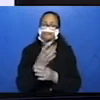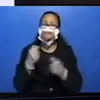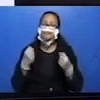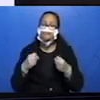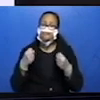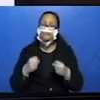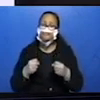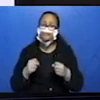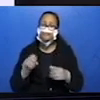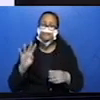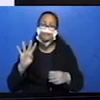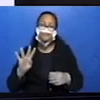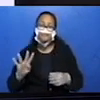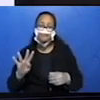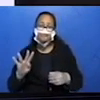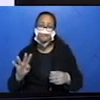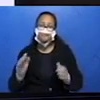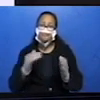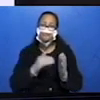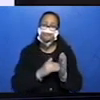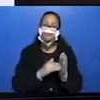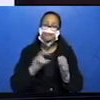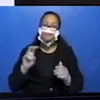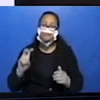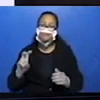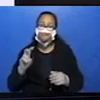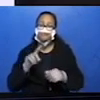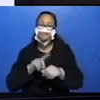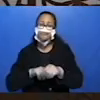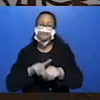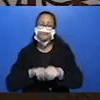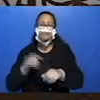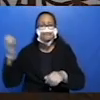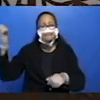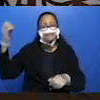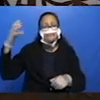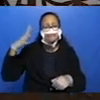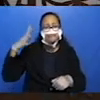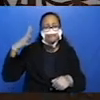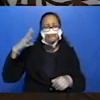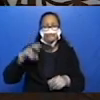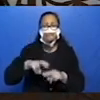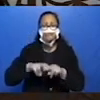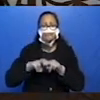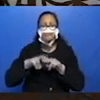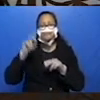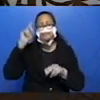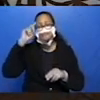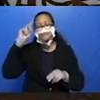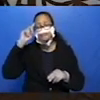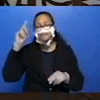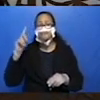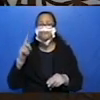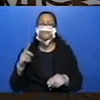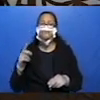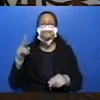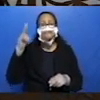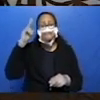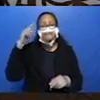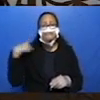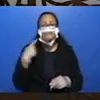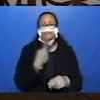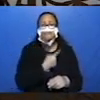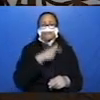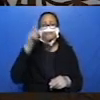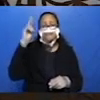5 horas de luz por dia. Vamos lembrar a parte de geografia. Vocês estudaram comigo, então nós já vimos